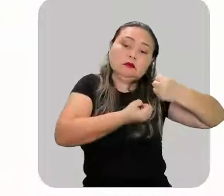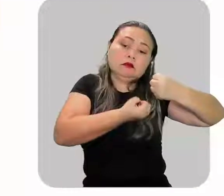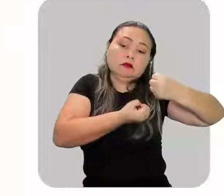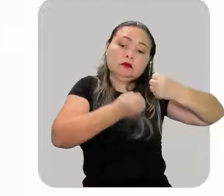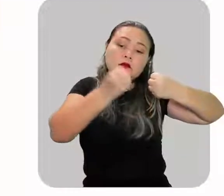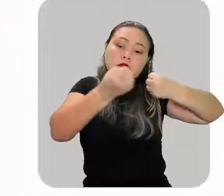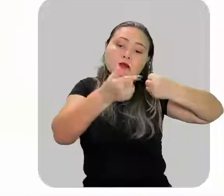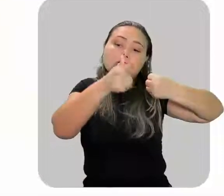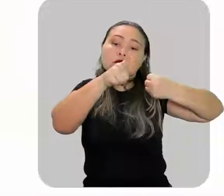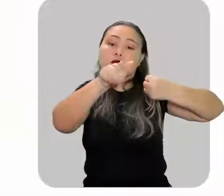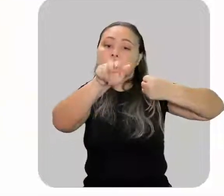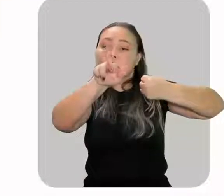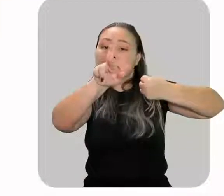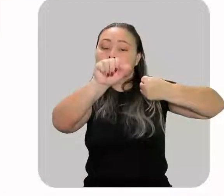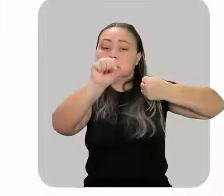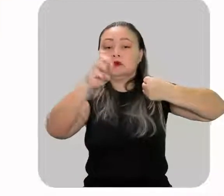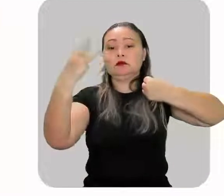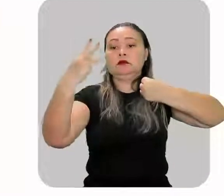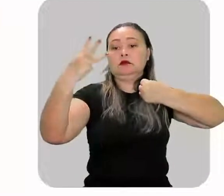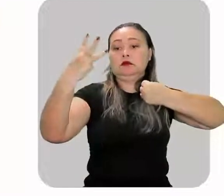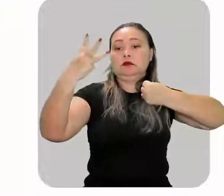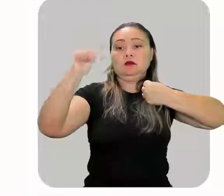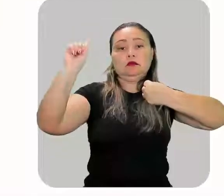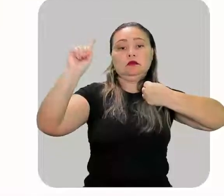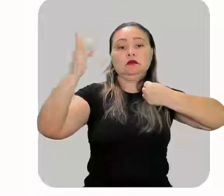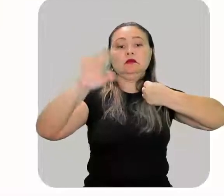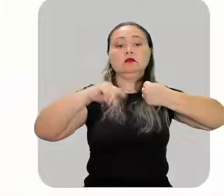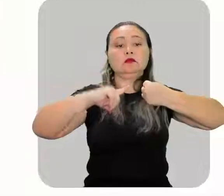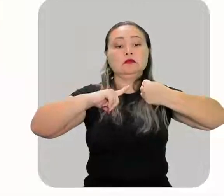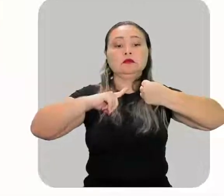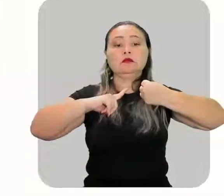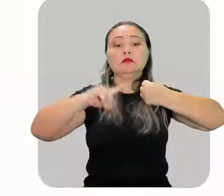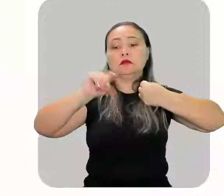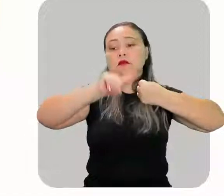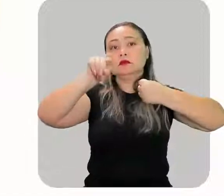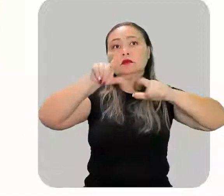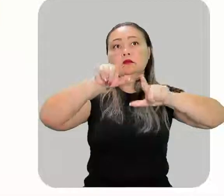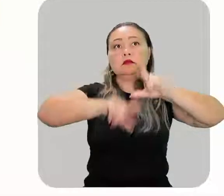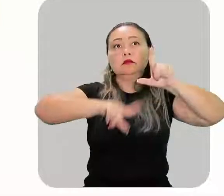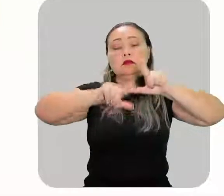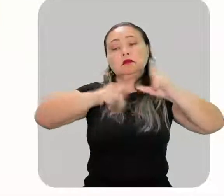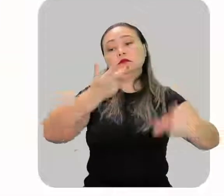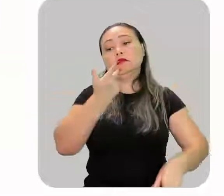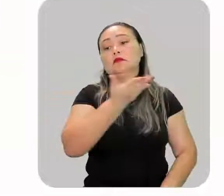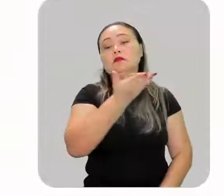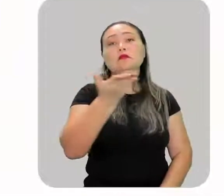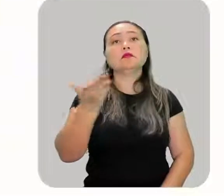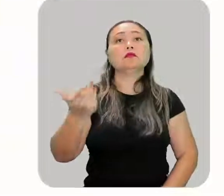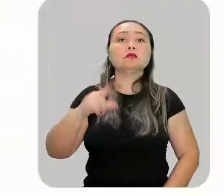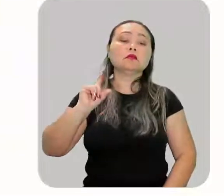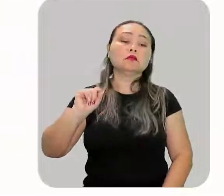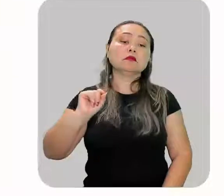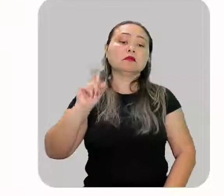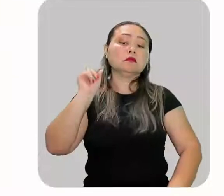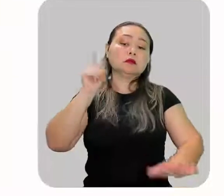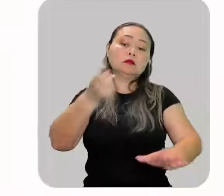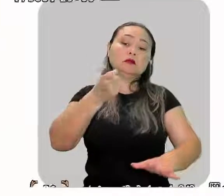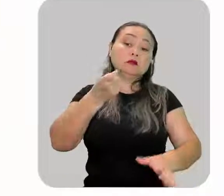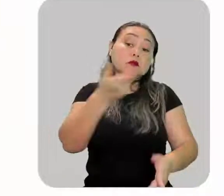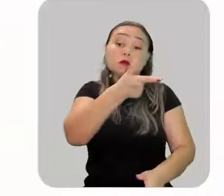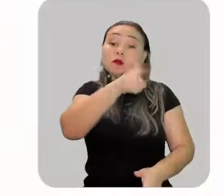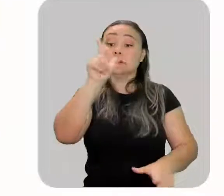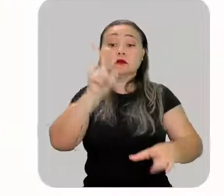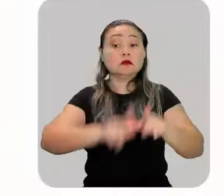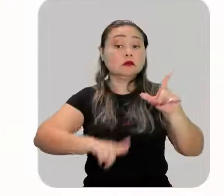o grau da equação. Isso mesmo. Então a gente tem uma incógnita aqui, né, que a gente já falou, que ela é x, mas ela pode ser uma